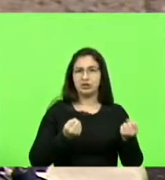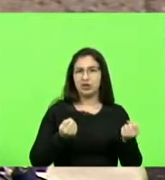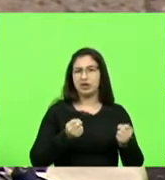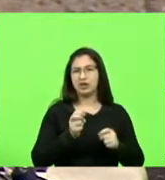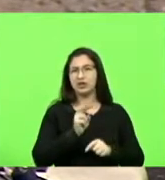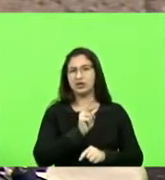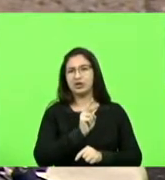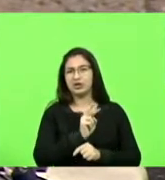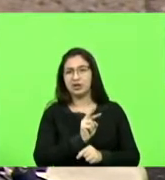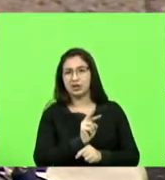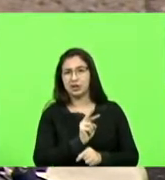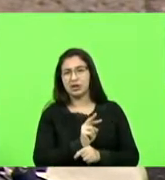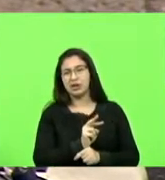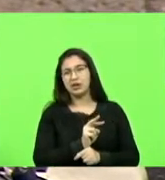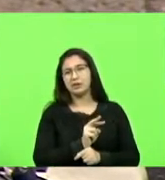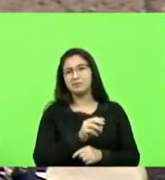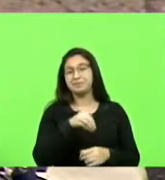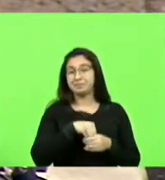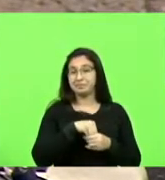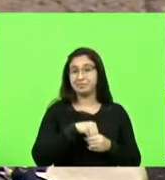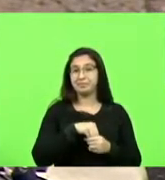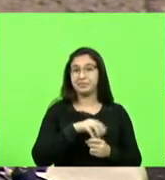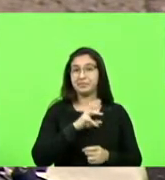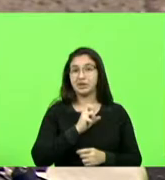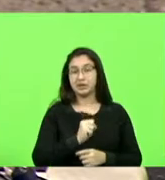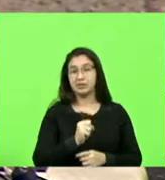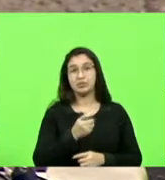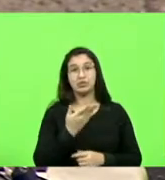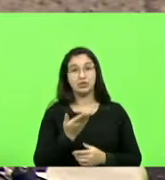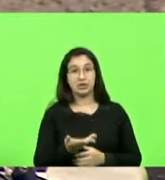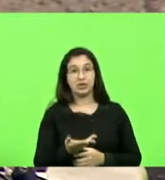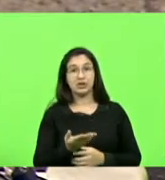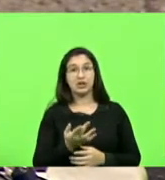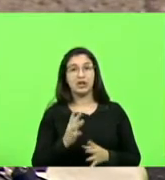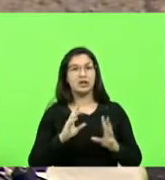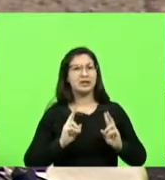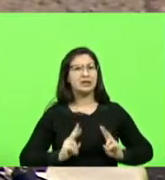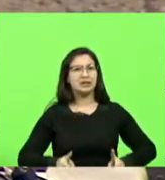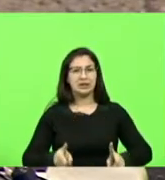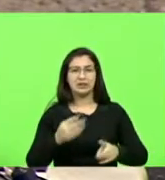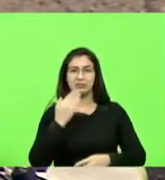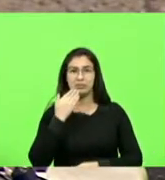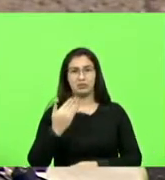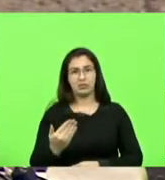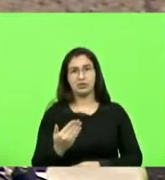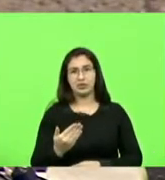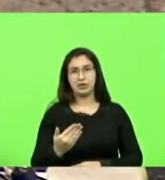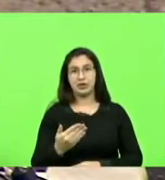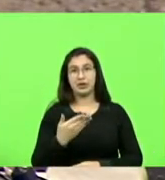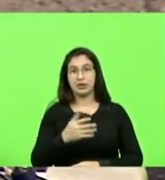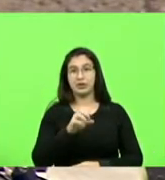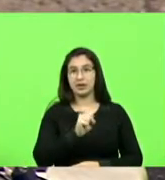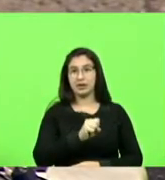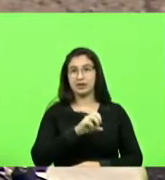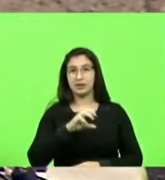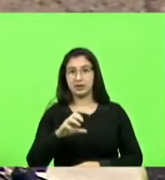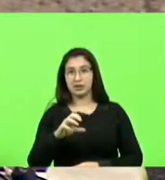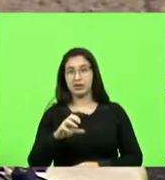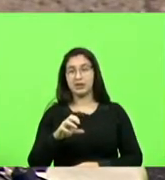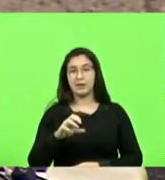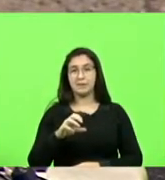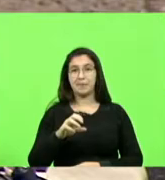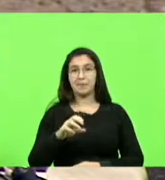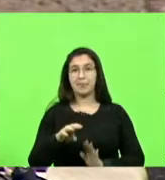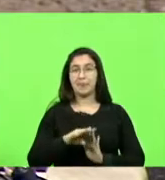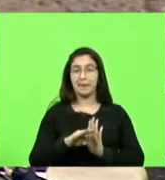atendem na SAMU, que eles me trazem todo o tempo inteiro esse tipo de situação. E aqui na SC em Pauta eles conseguiram, de uma forma muito